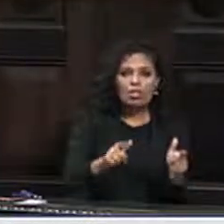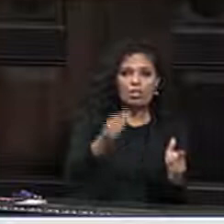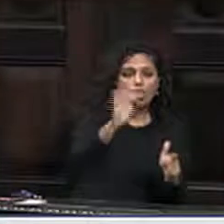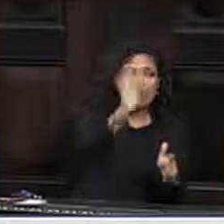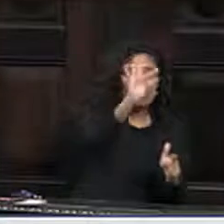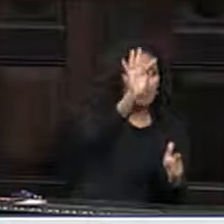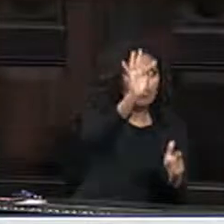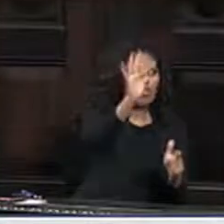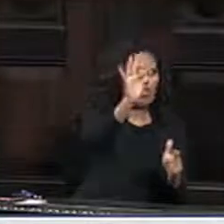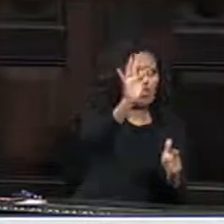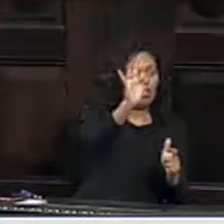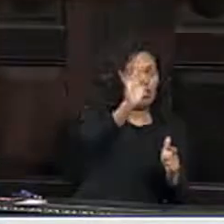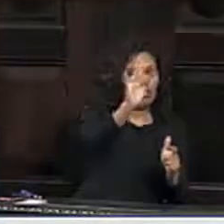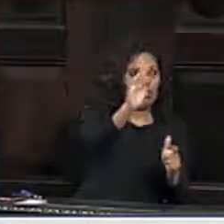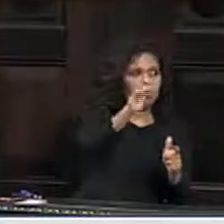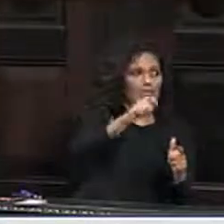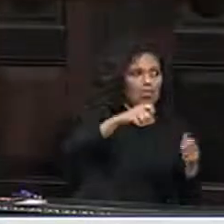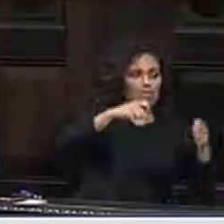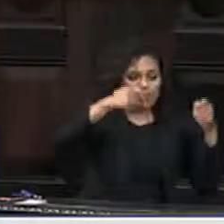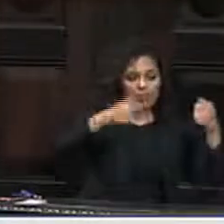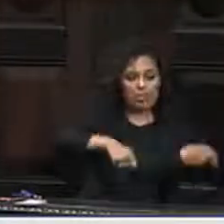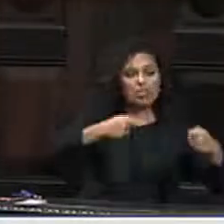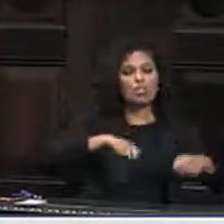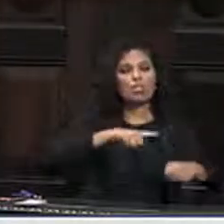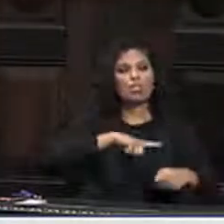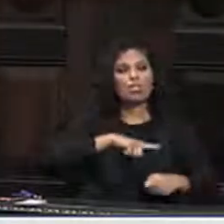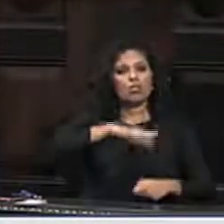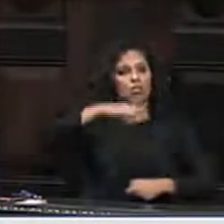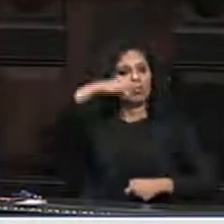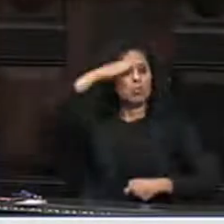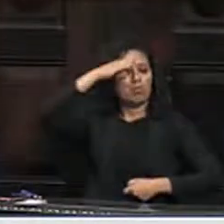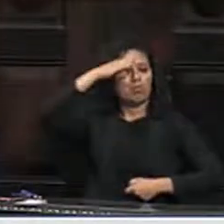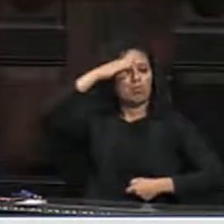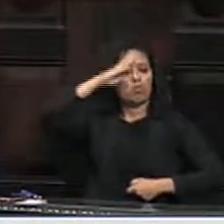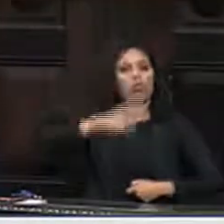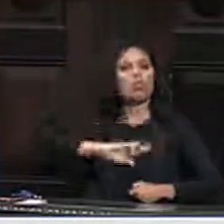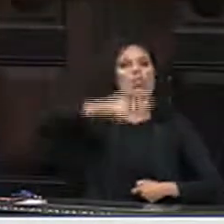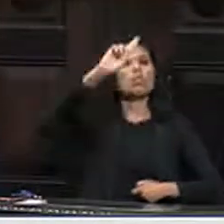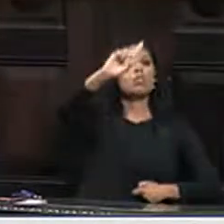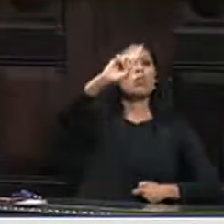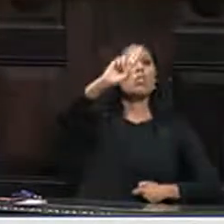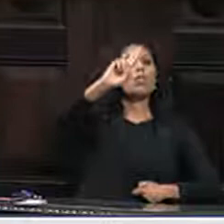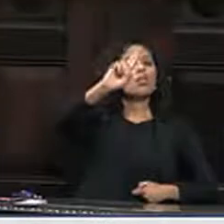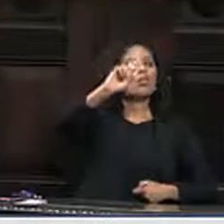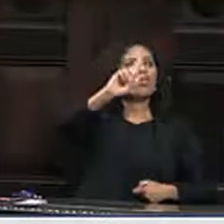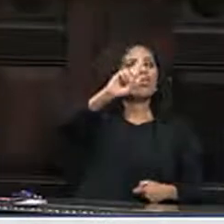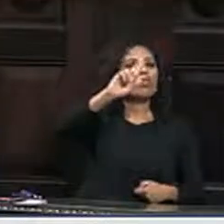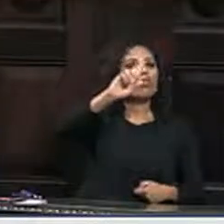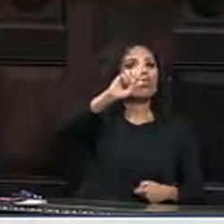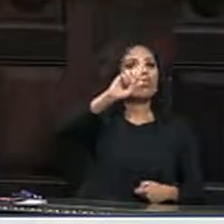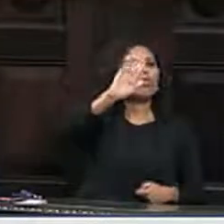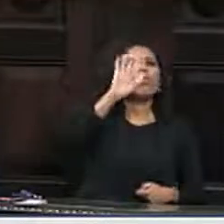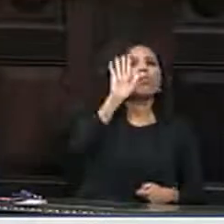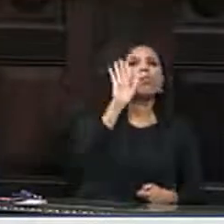uma autoridade instituída. E a autoridade instituída